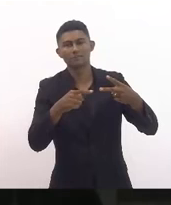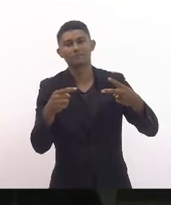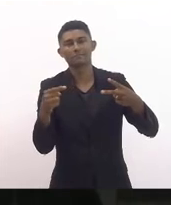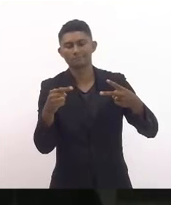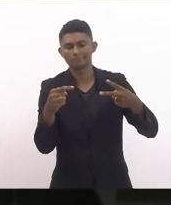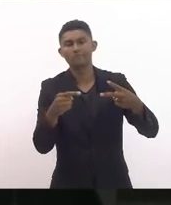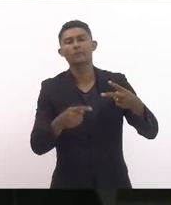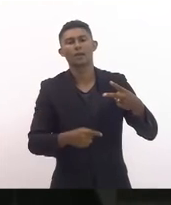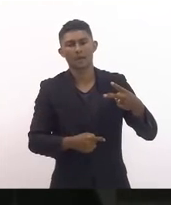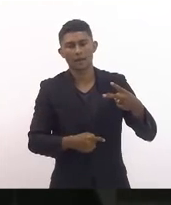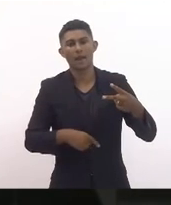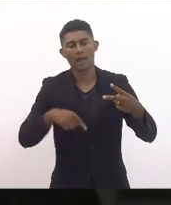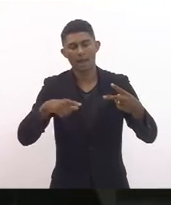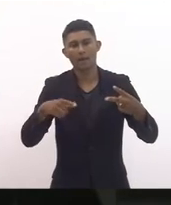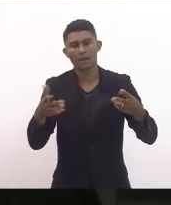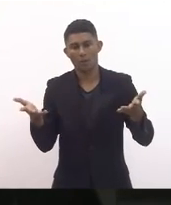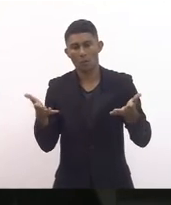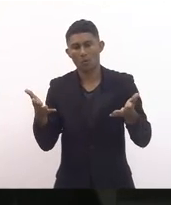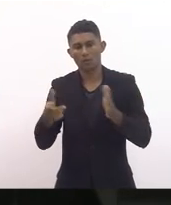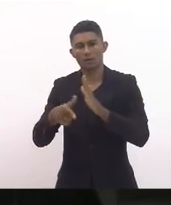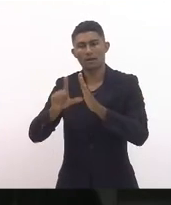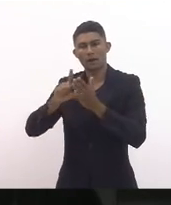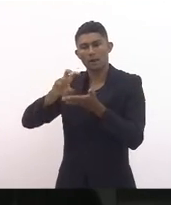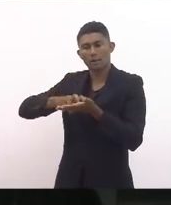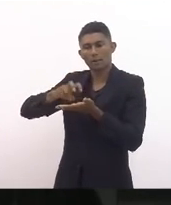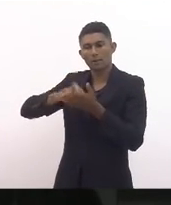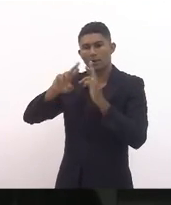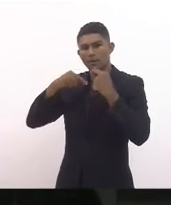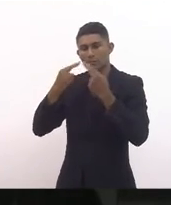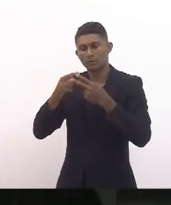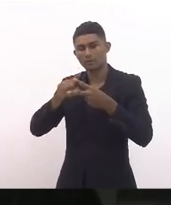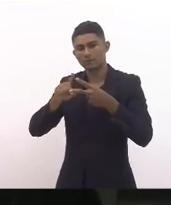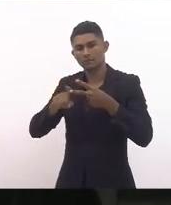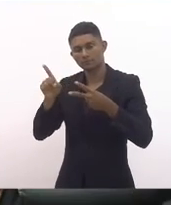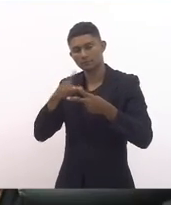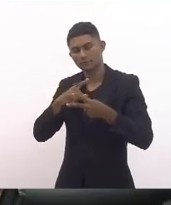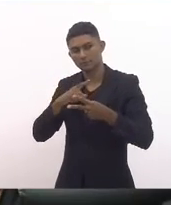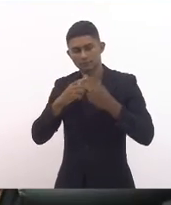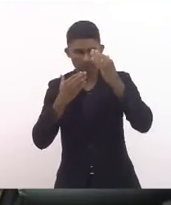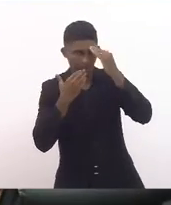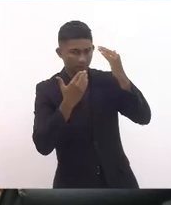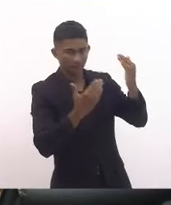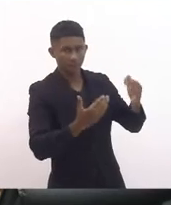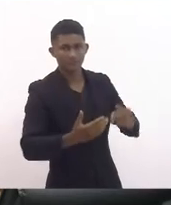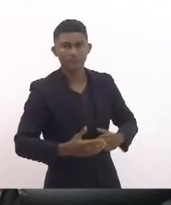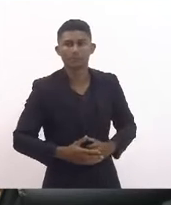inclusive audiência pública do dia de Vasco tá obrigado